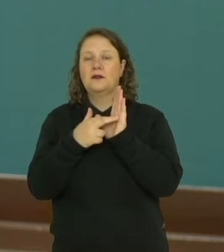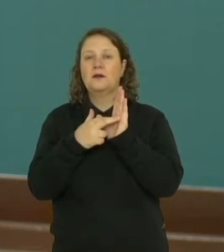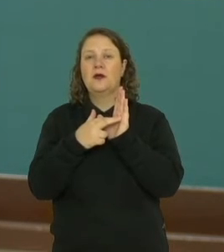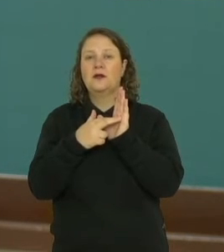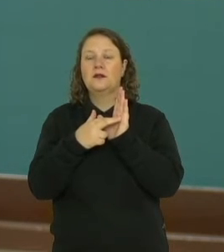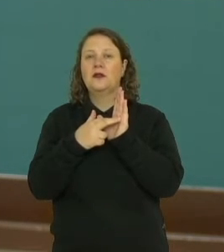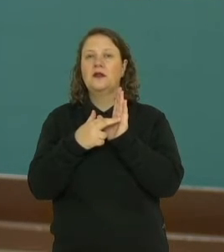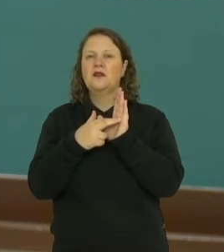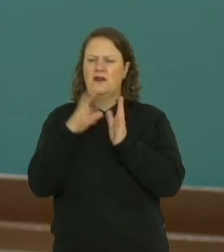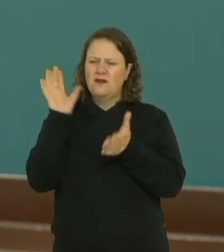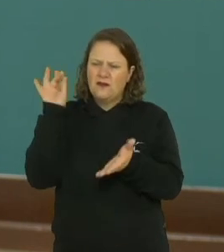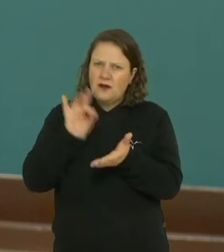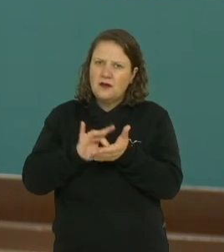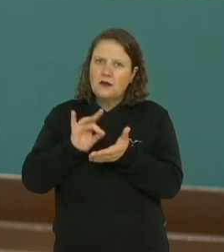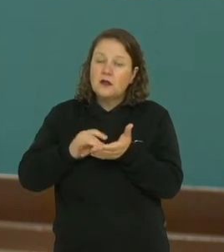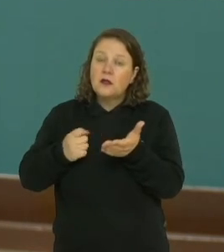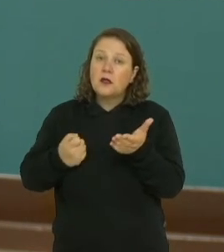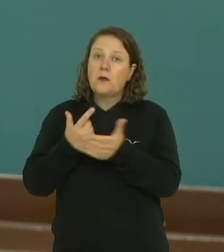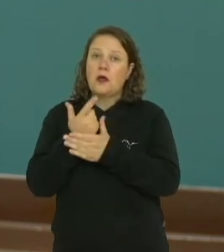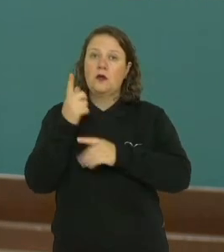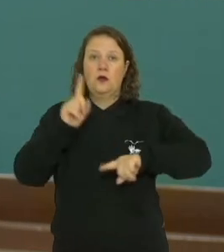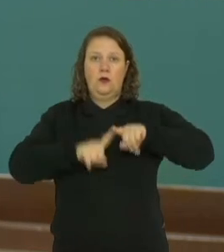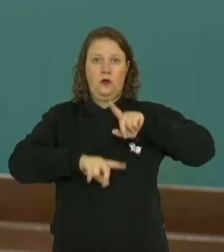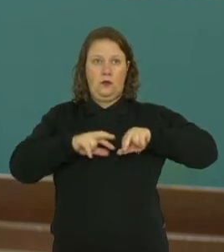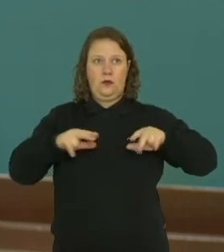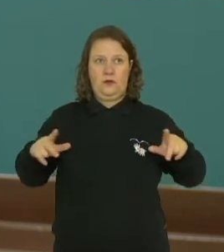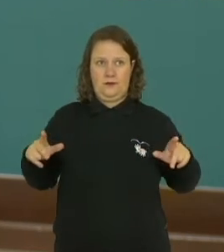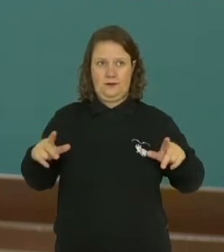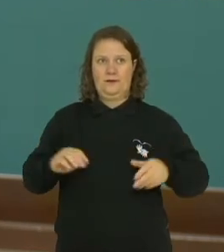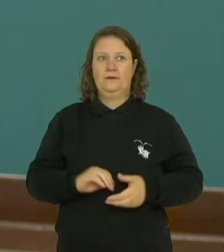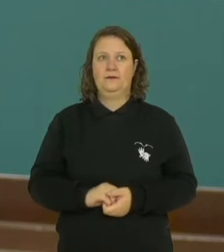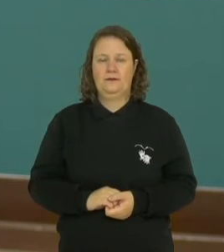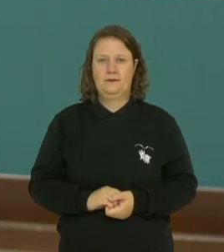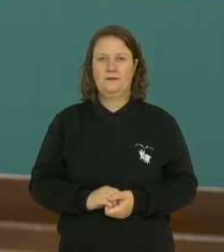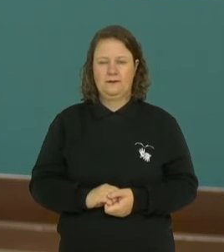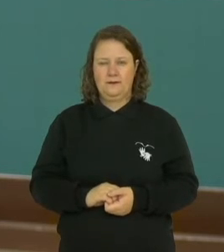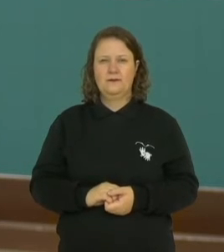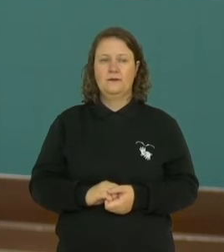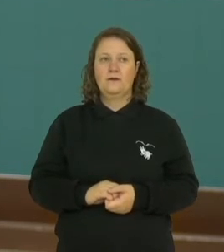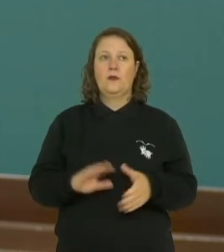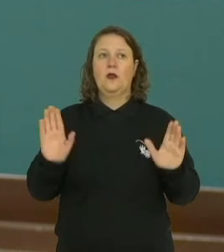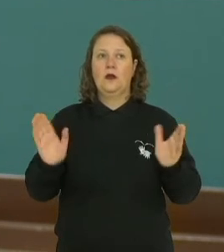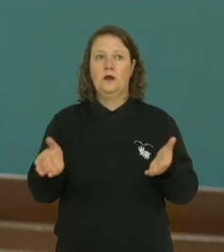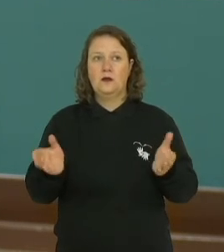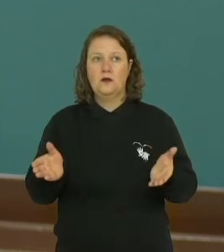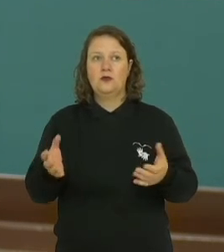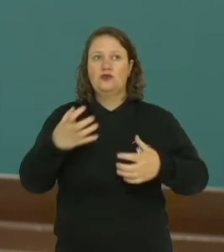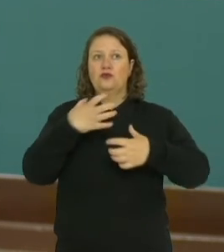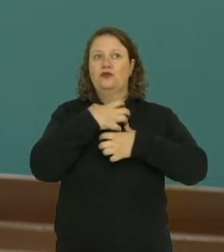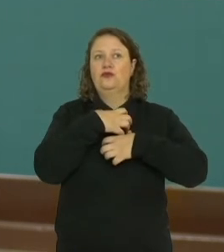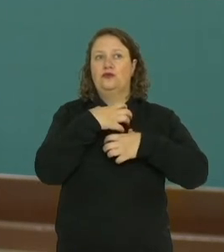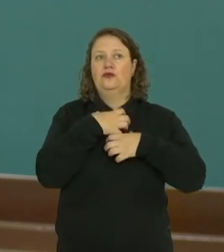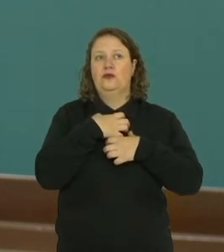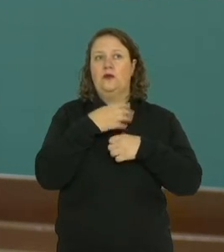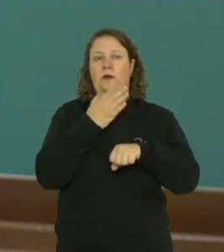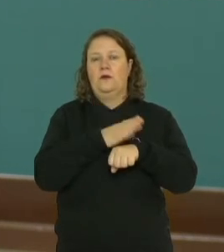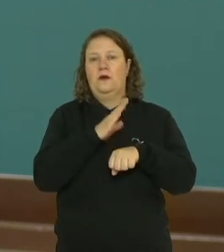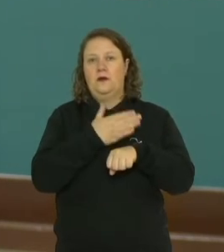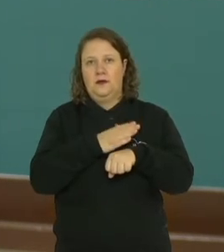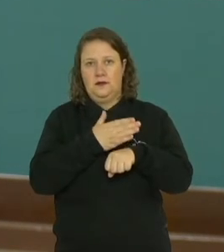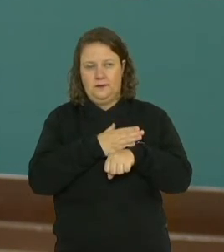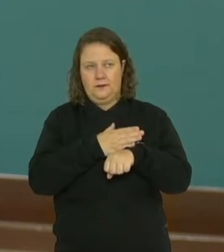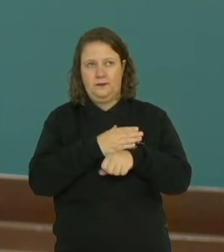quanto pagamos pelo produto que custava, então, R$800. Então, essa é uma maneira da gente fazer esse